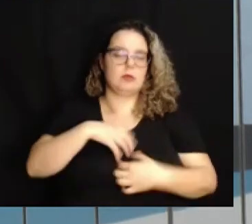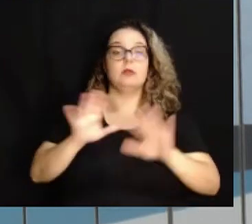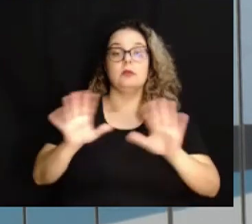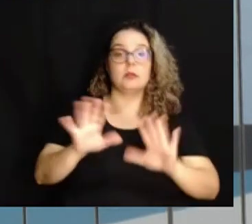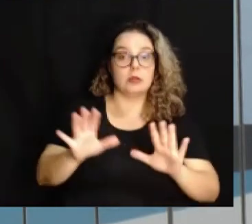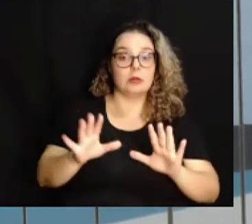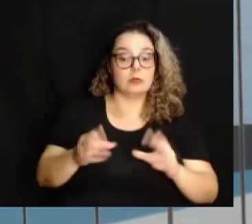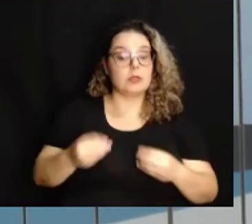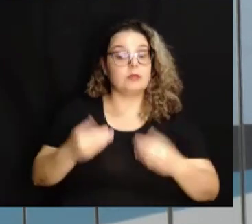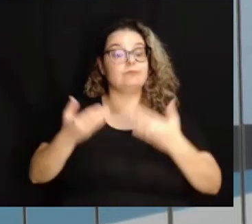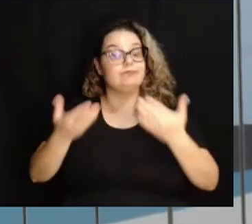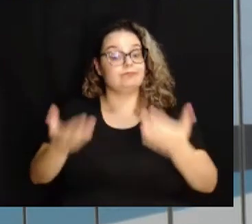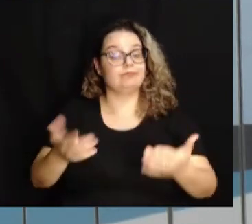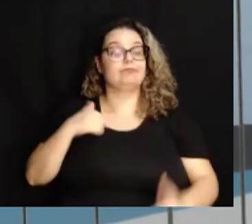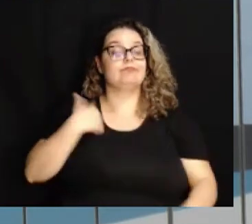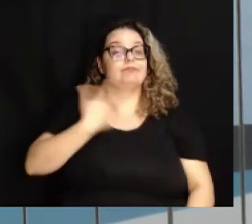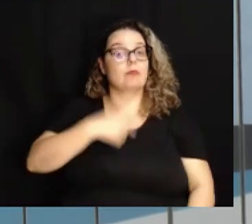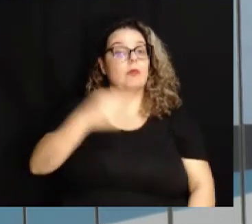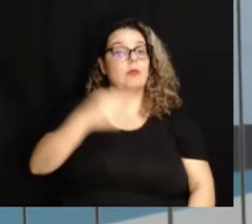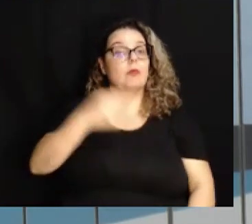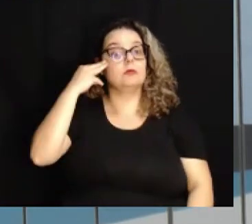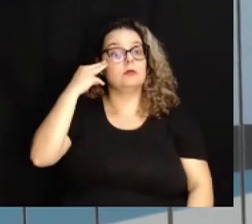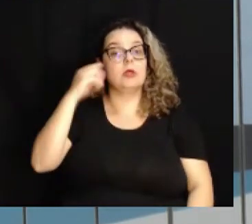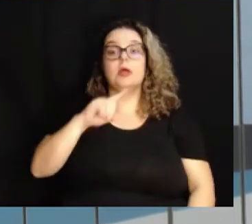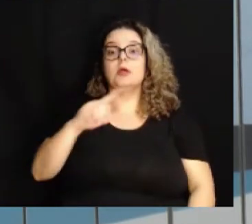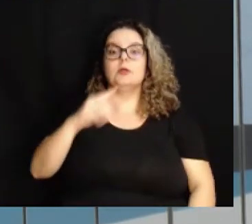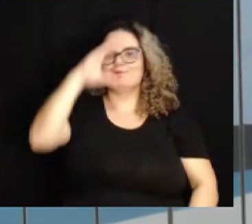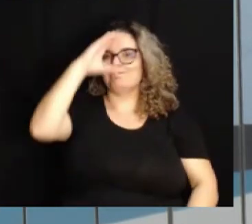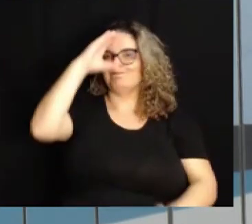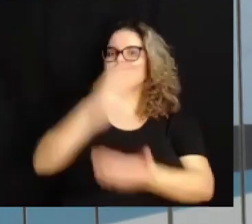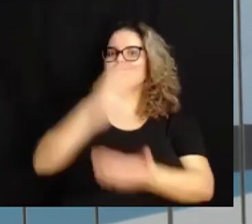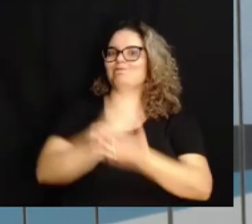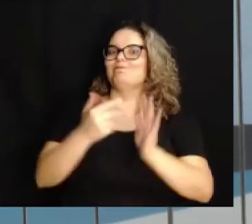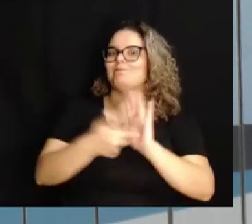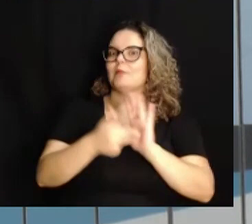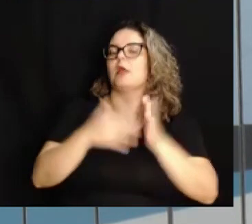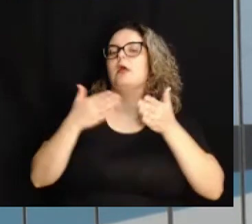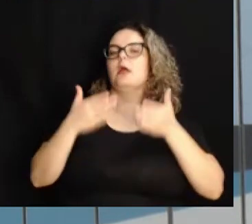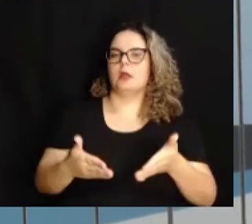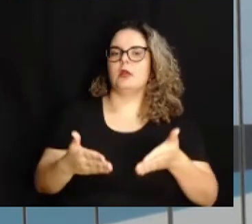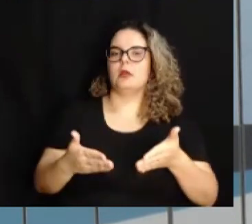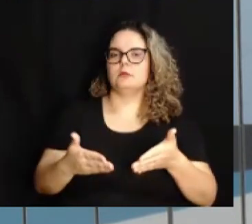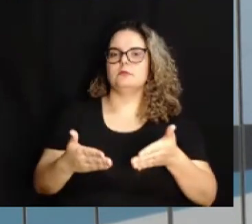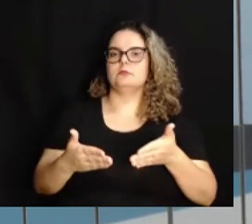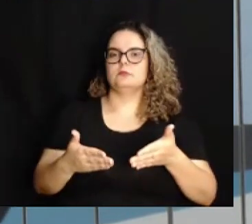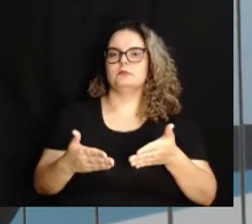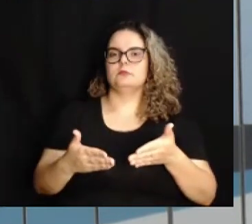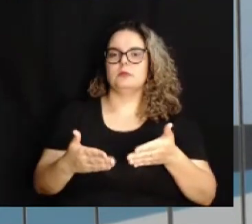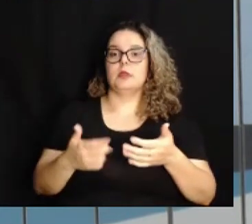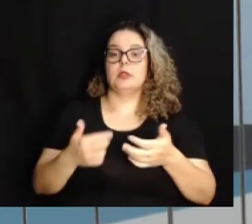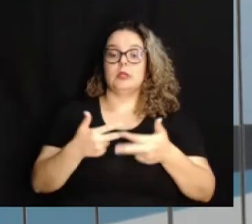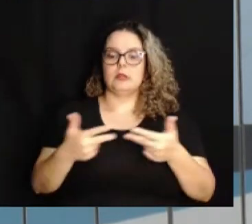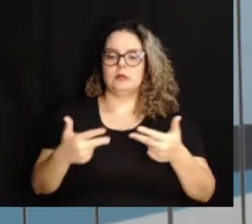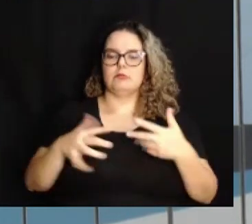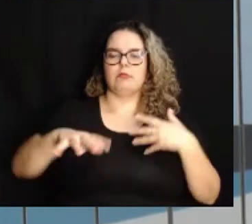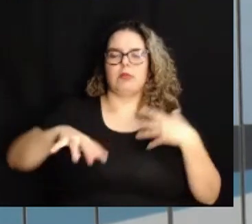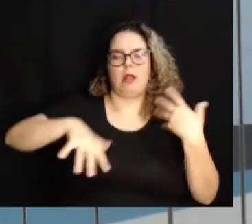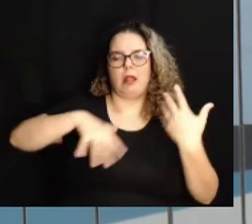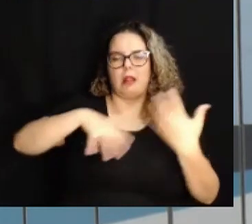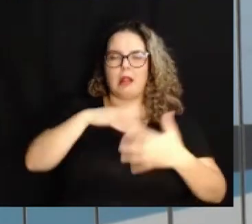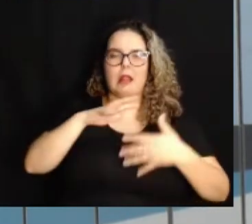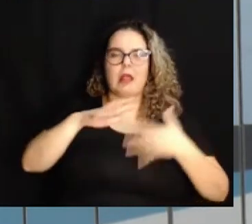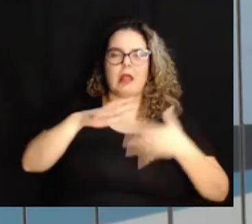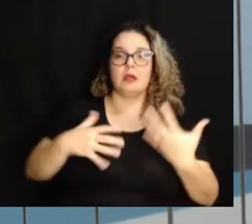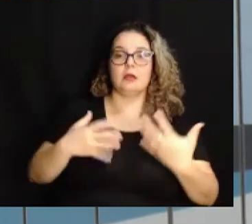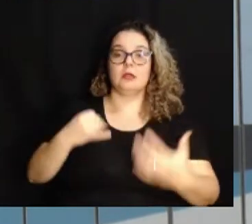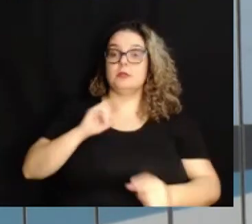nossa mente, ela não é confiável nesse sentido, né, de que a coisa ela vai se embolando se eu não dou palavras para aquilo.